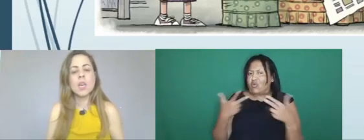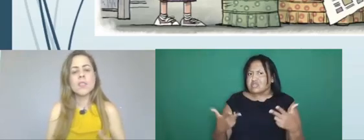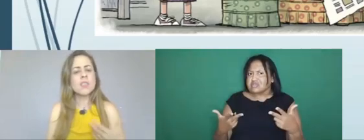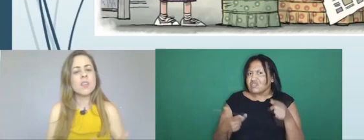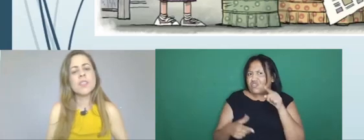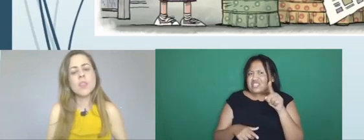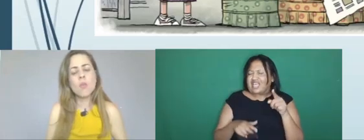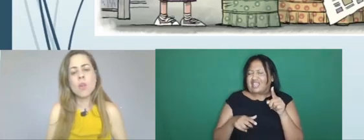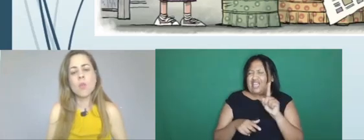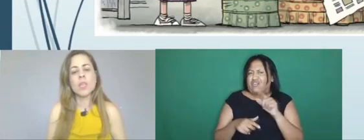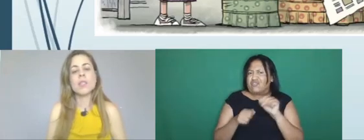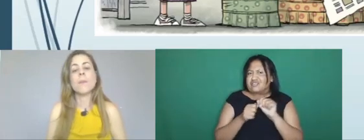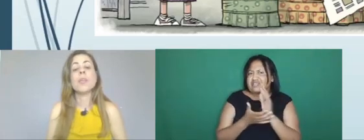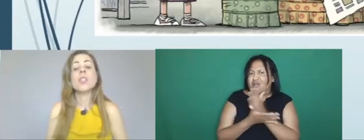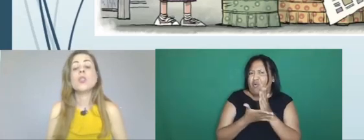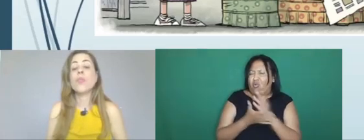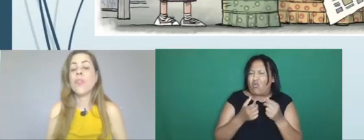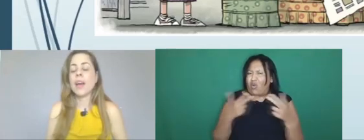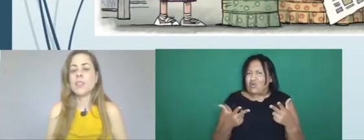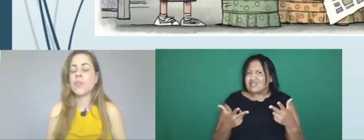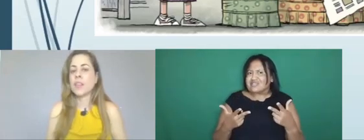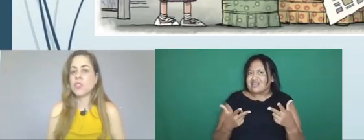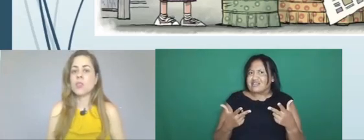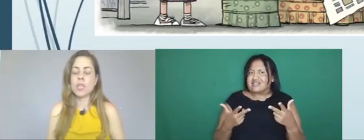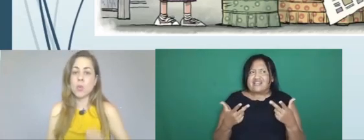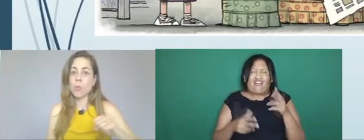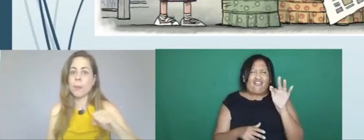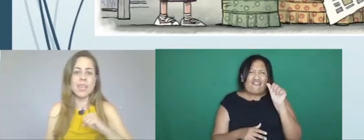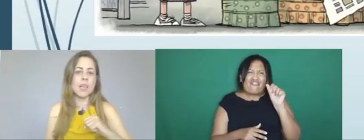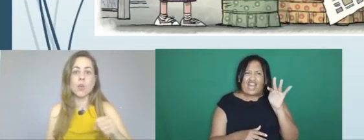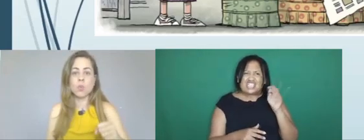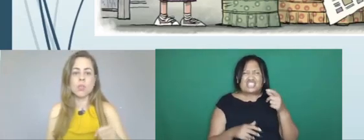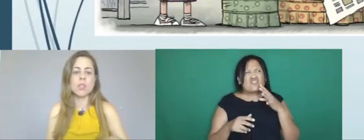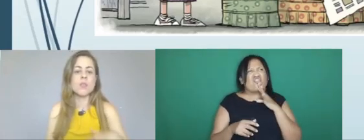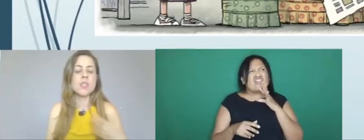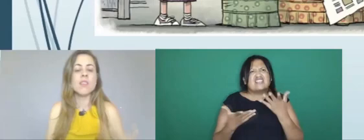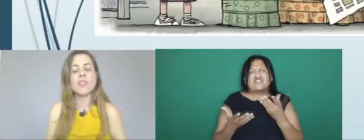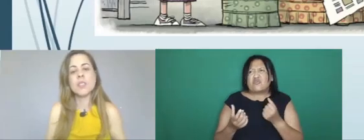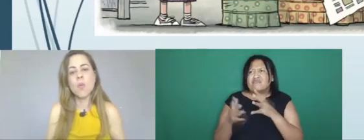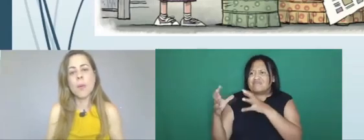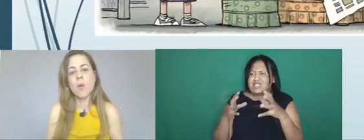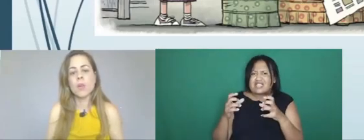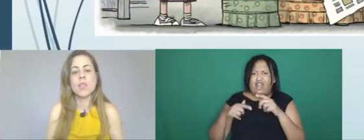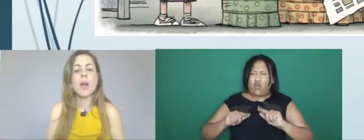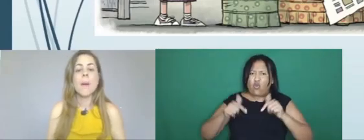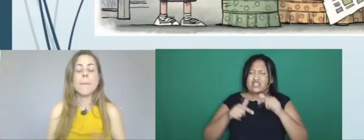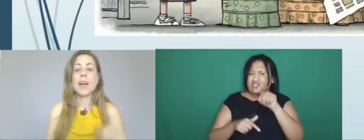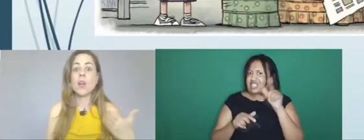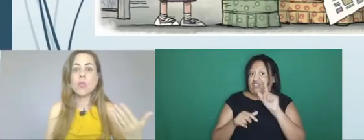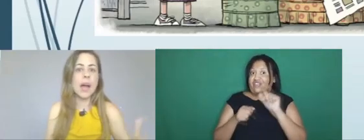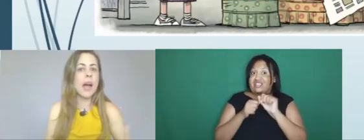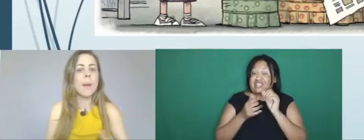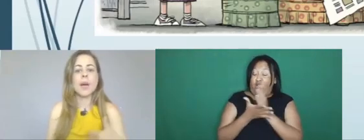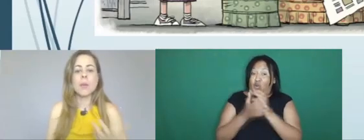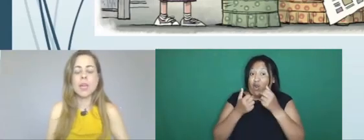você não vai fazer alguma coisa to fight faz a gente conhece como briga Luta então você não vai fazer alguma coisa para